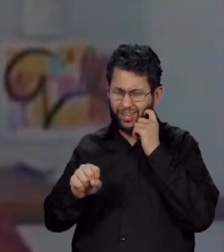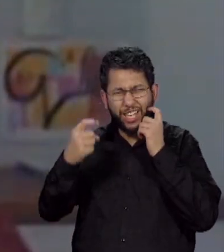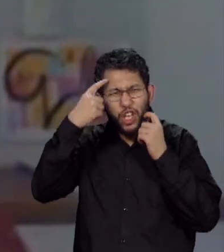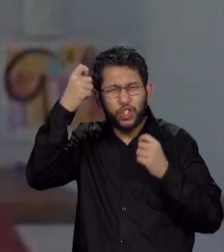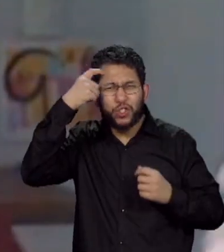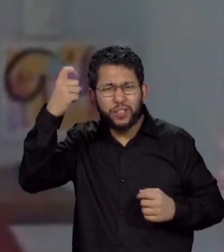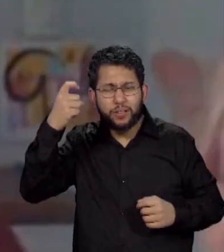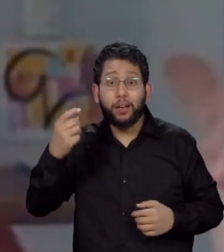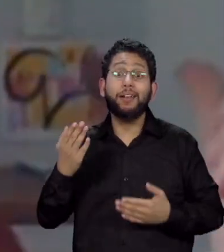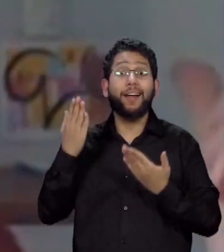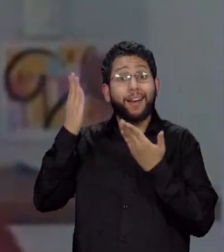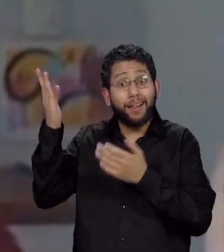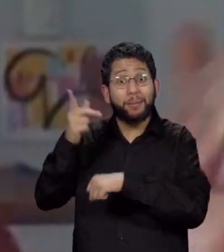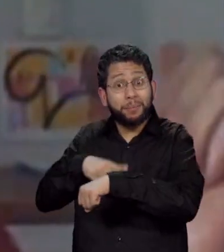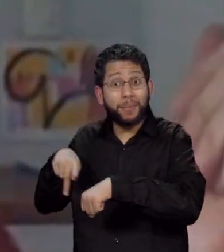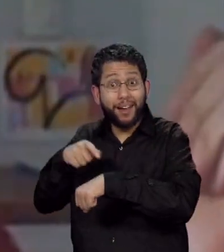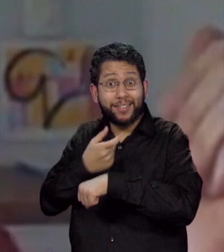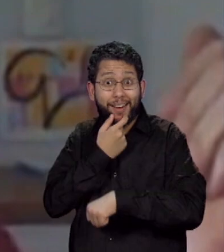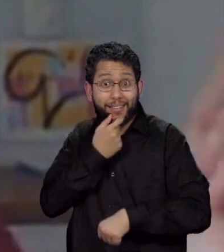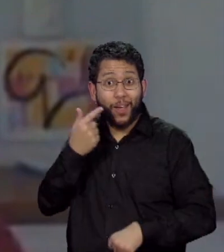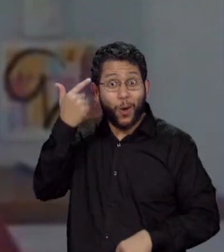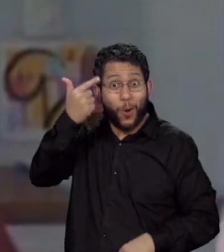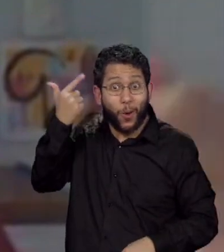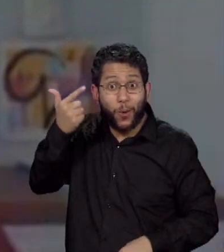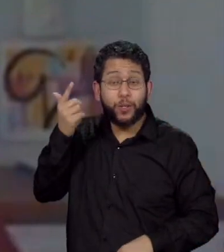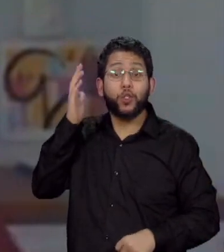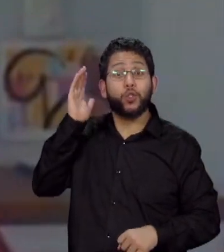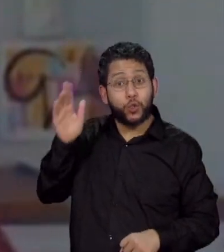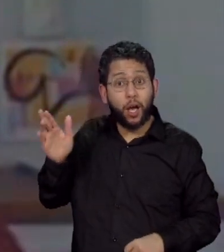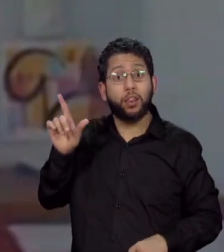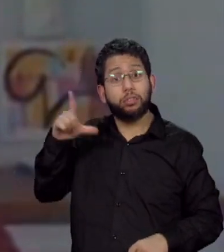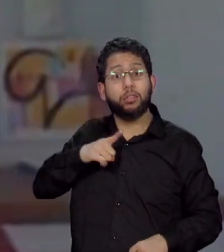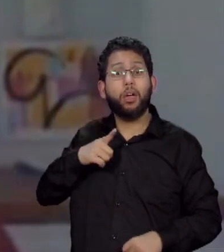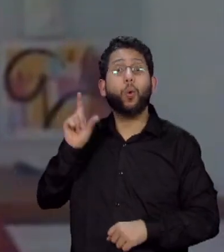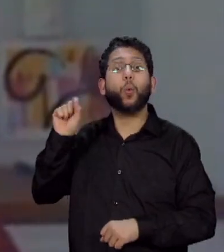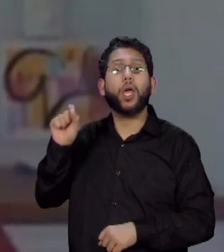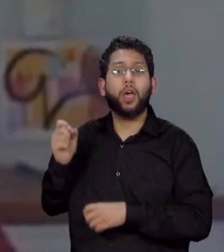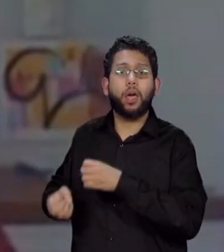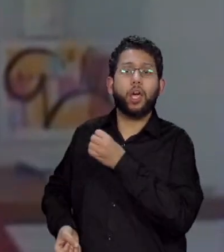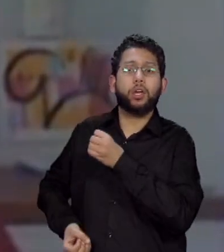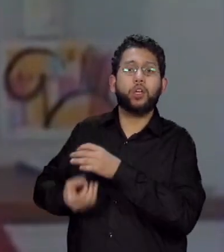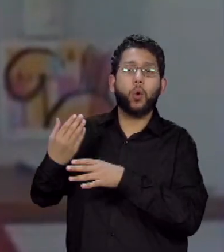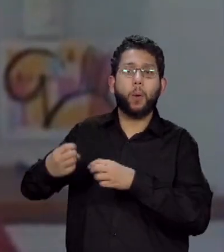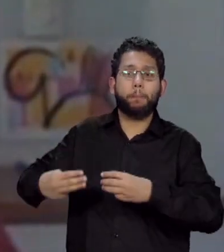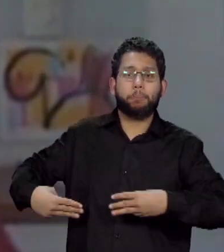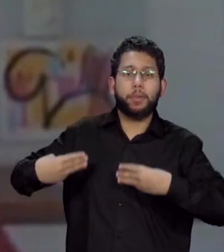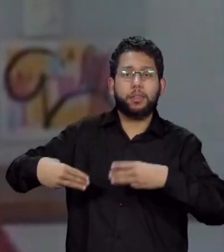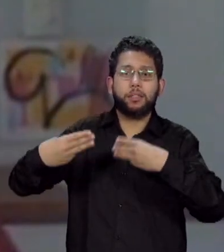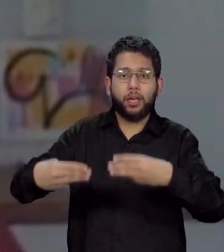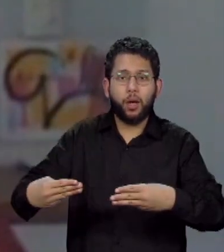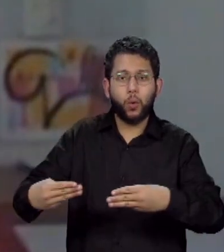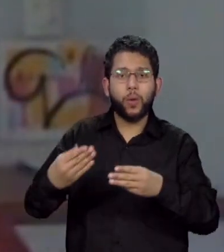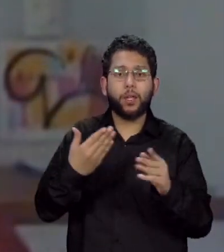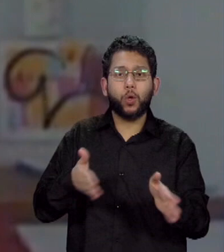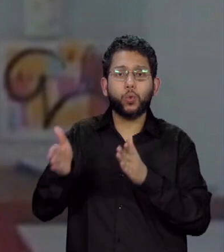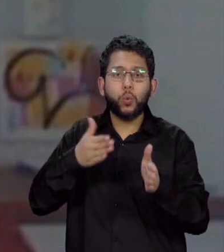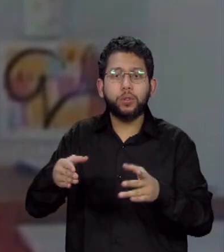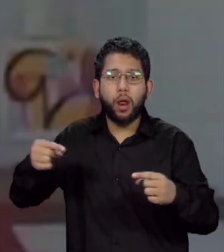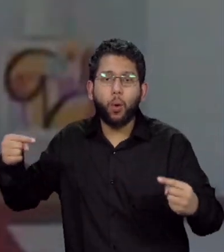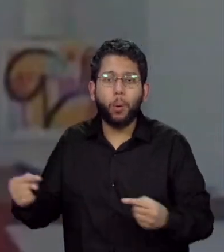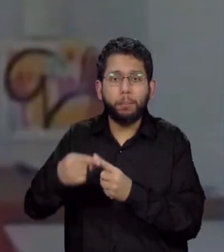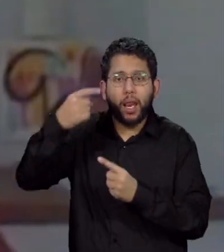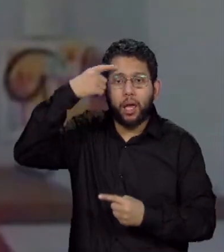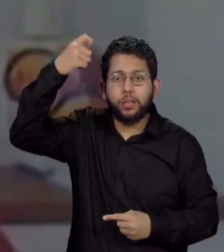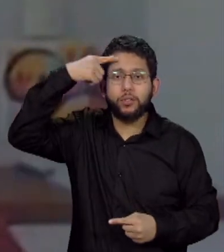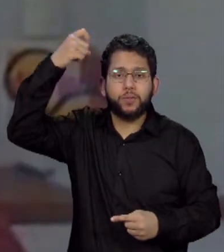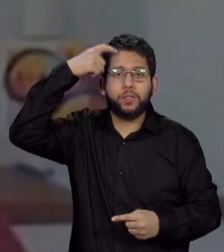falava tanto que naquela época já existia o Ministério das Indústrias Criativas lá, né? Então, a Inglaterra